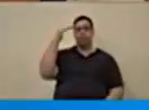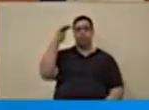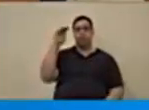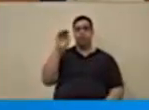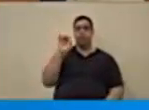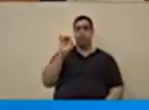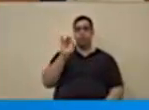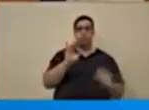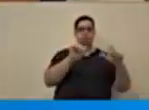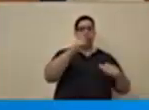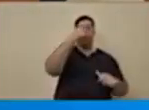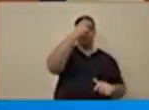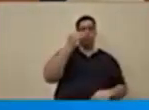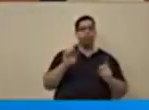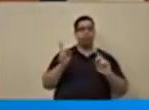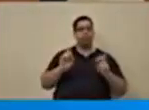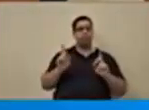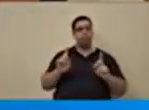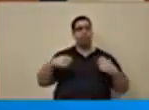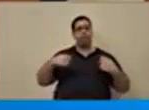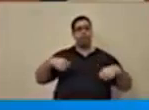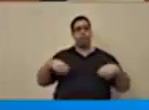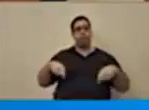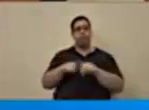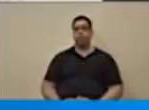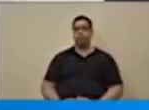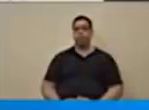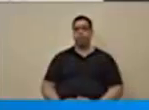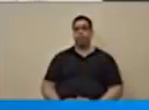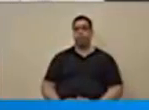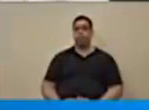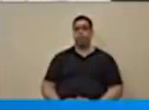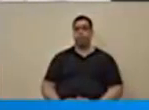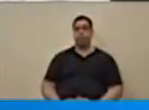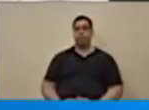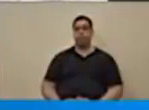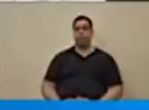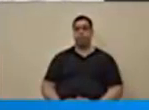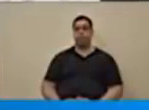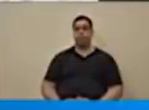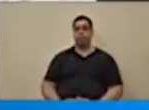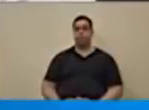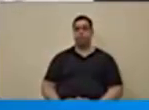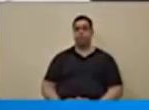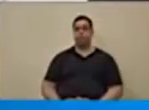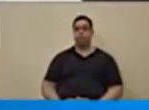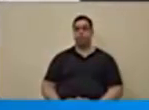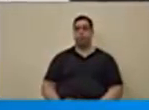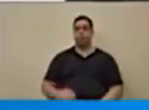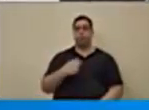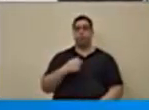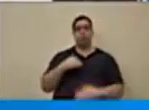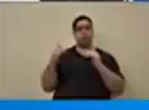da prefeitura. A Electro tem as exigências legais dela. Ouso discordar da fala do nobre vereador, porque